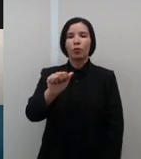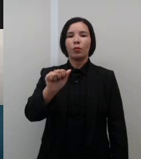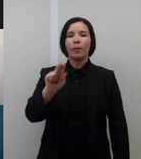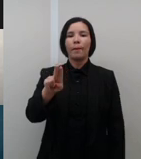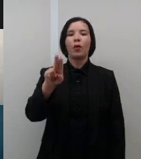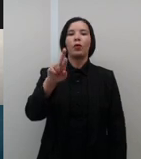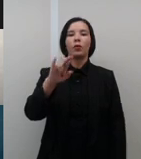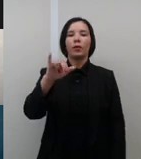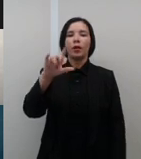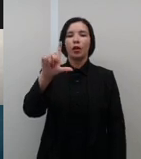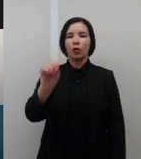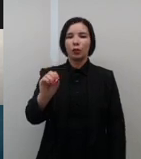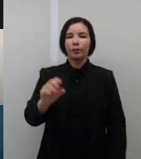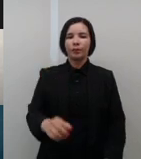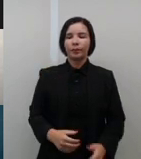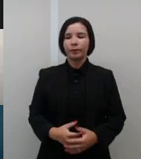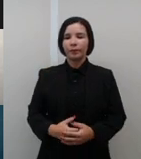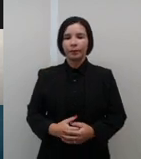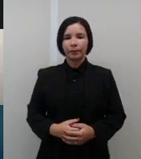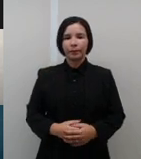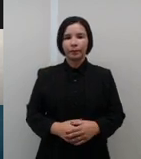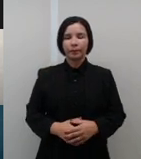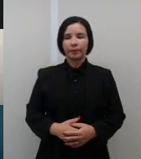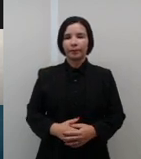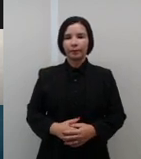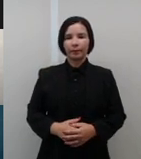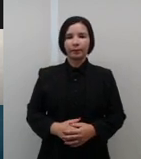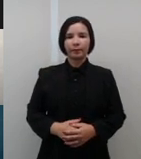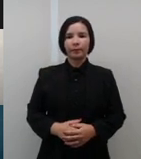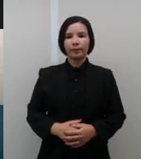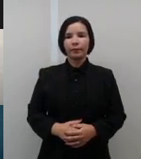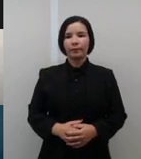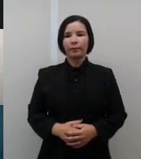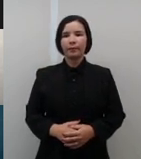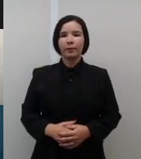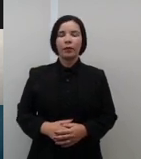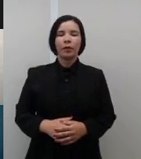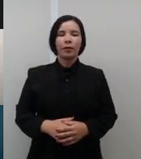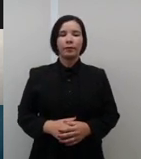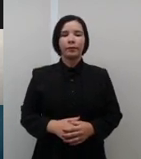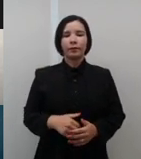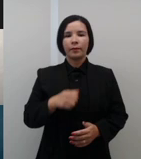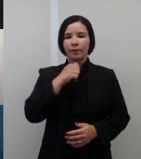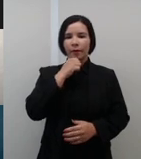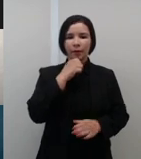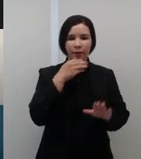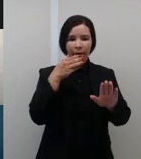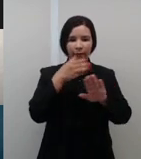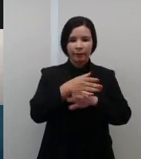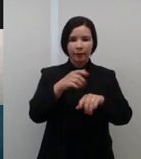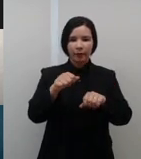Tá. O doutor Murilo está ingressando na sala. Ah, aqui, é verdade.